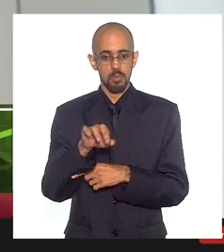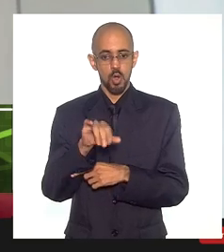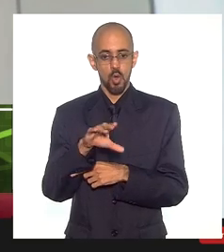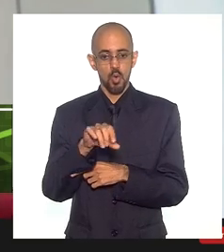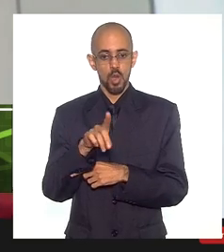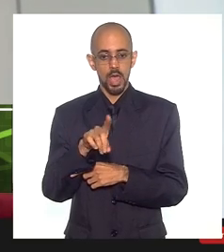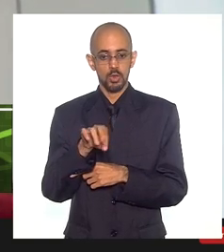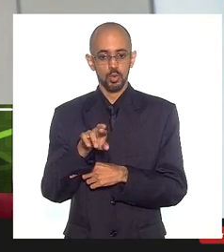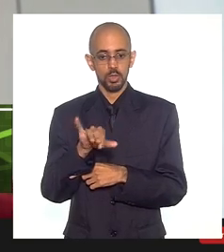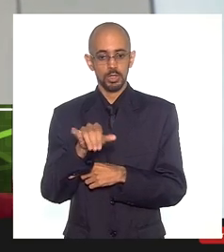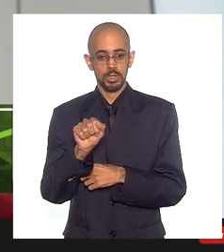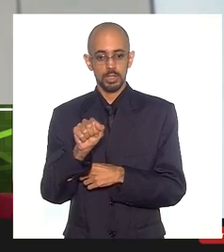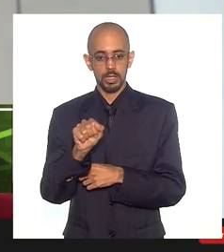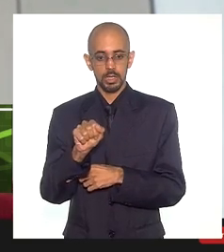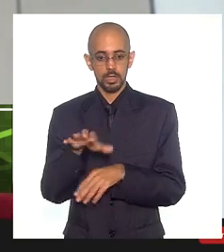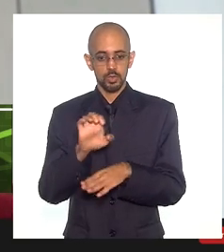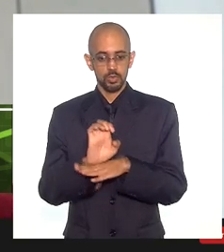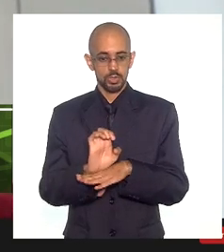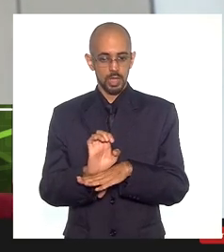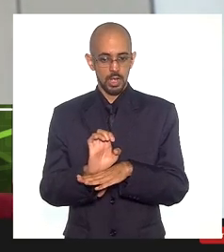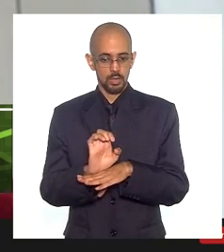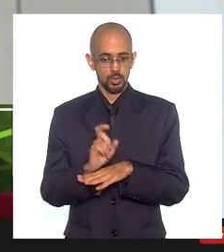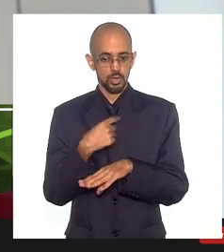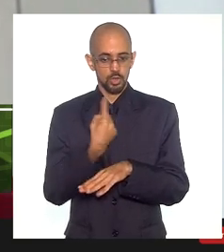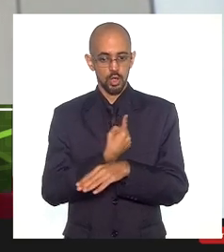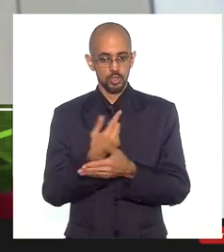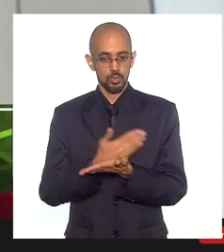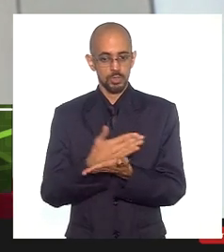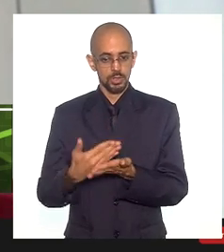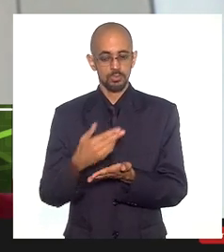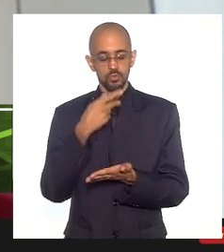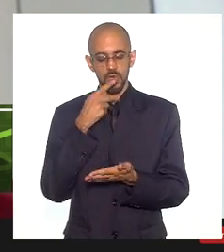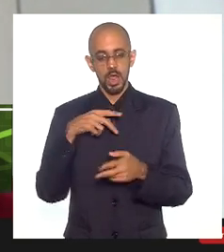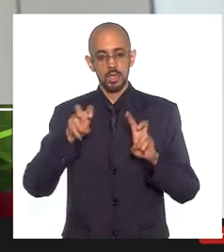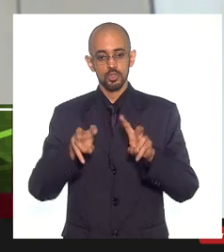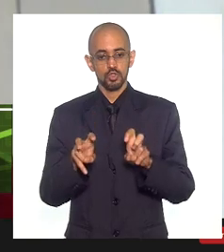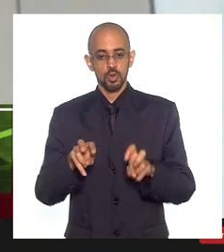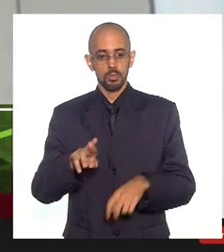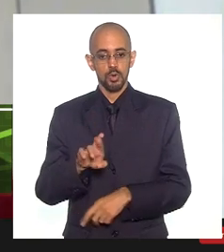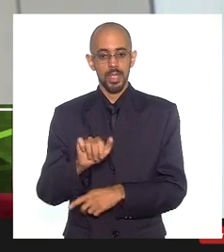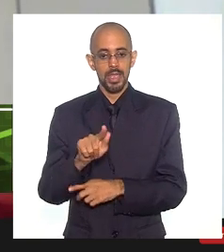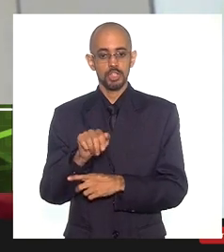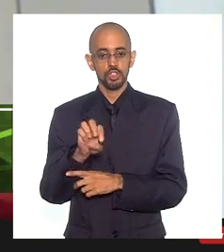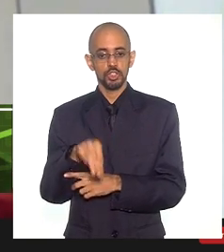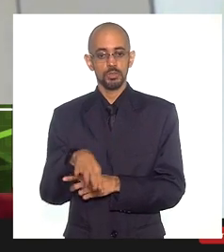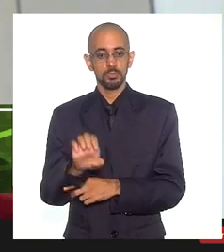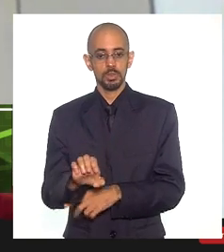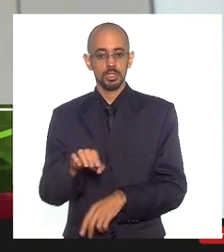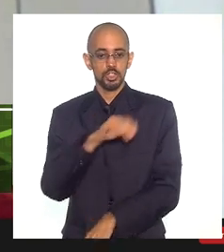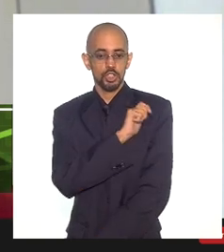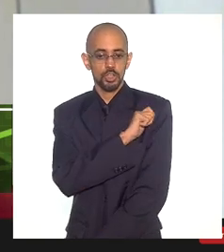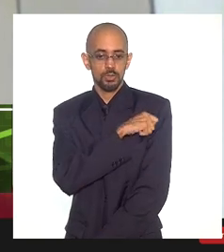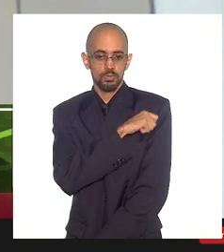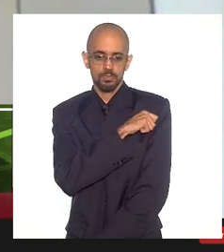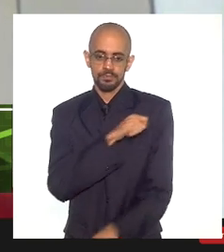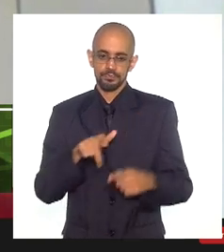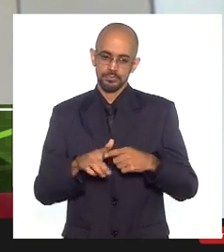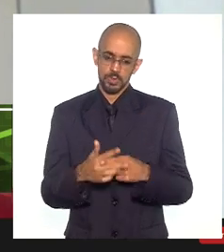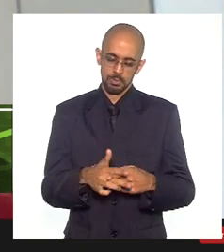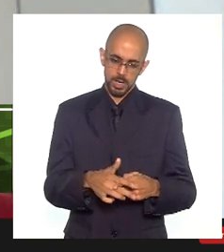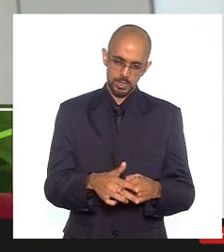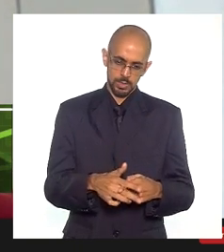debate necessário, que é sobre o debate do regime de recuperação fiscal. E aí a gente conseguiu avançar em alguns